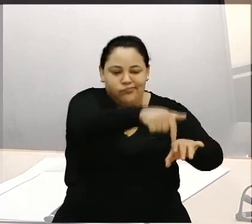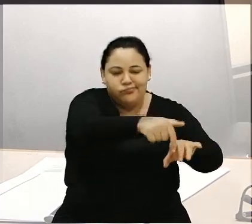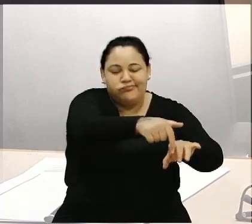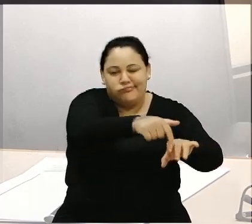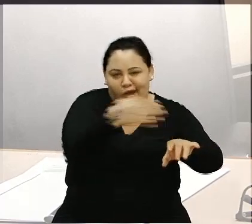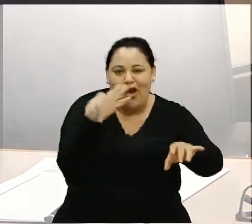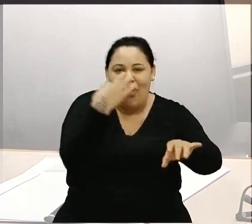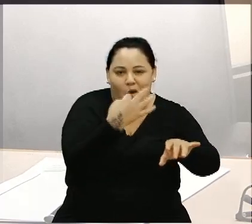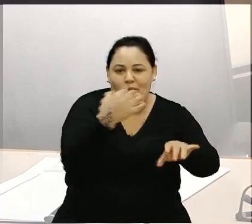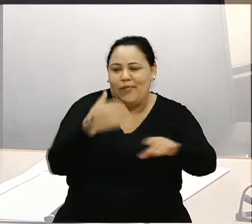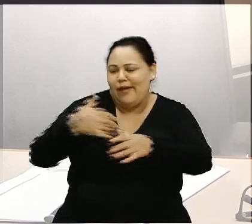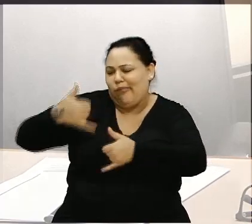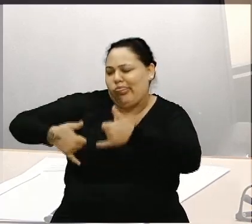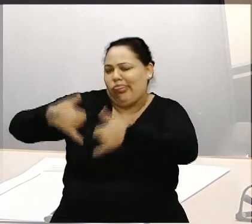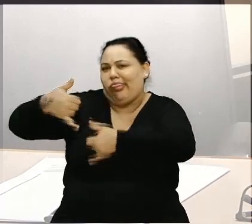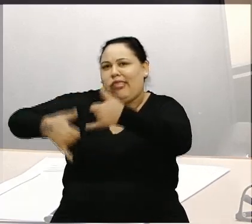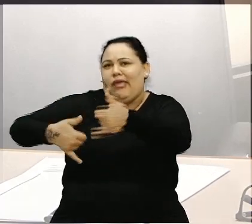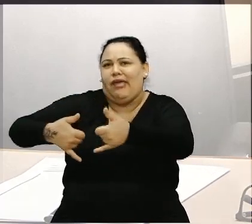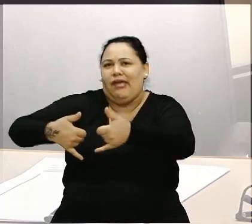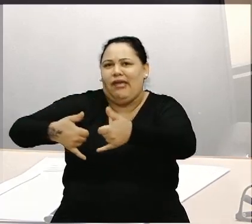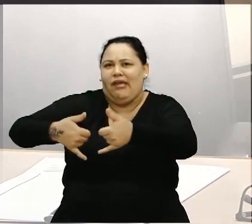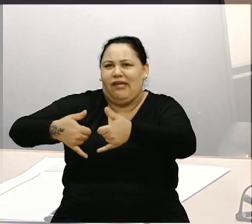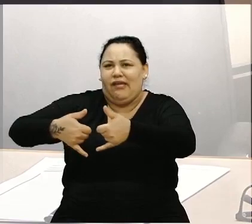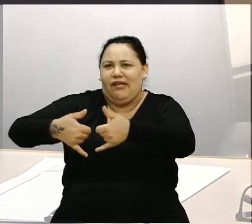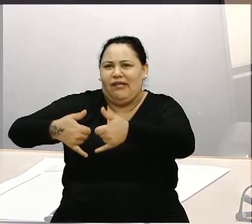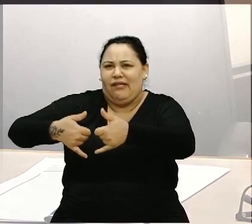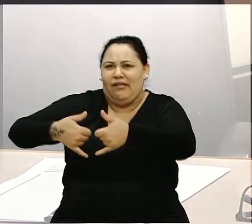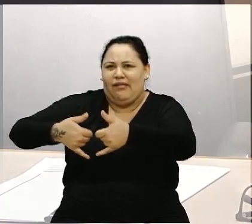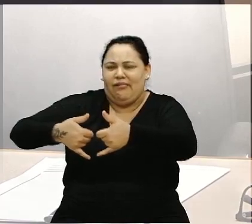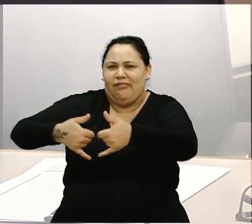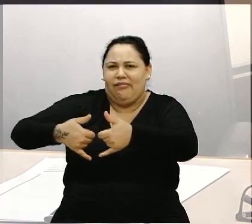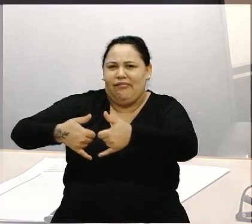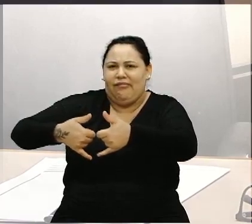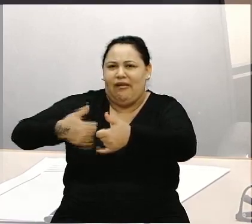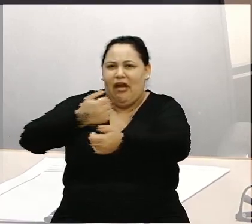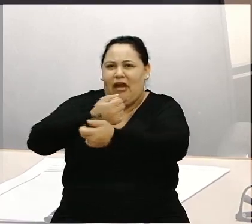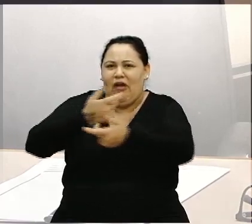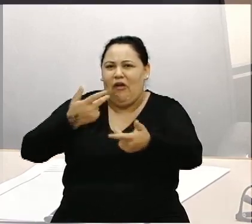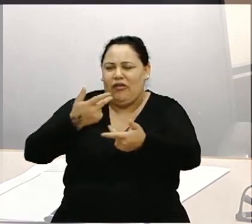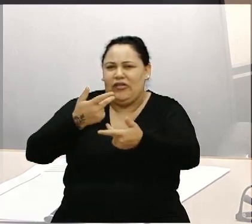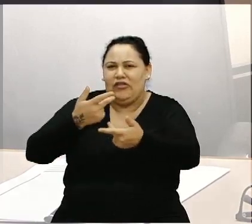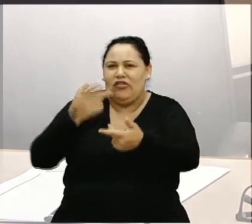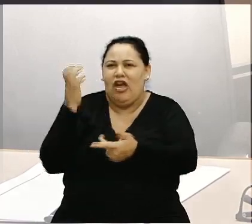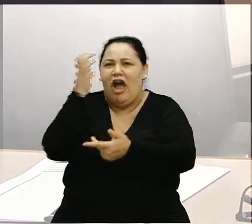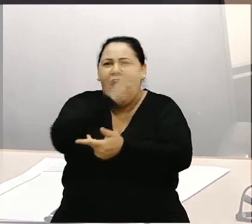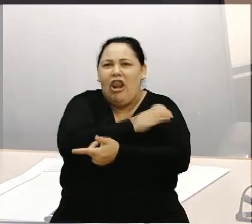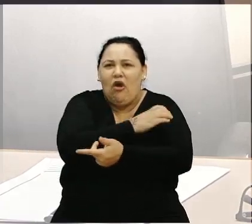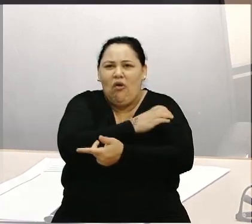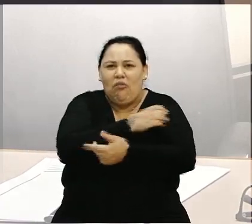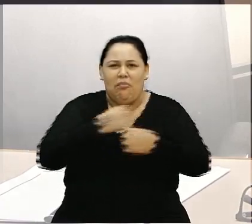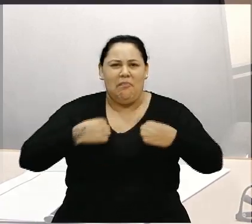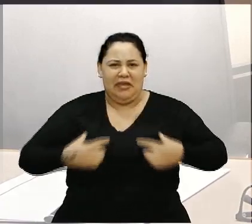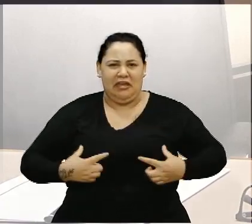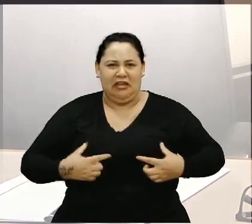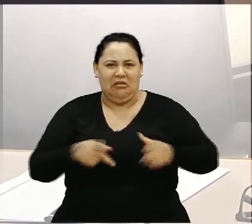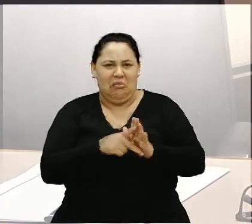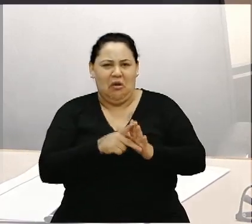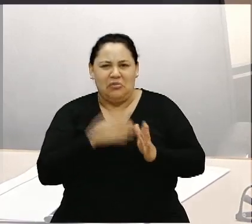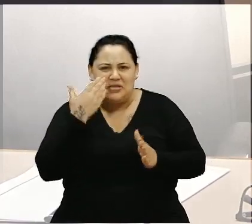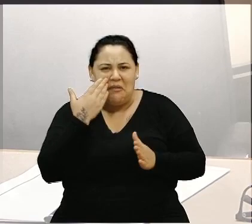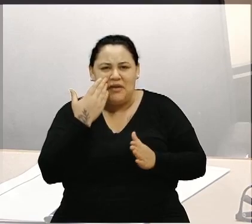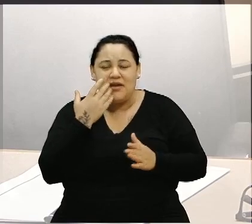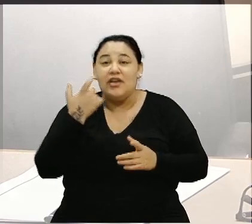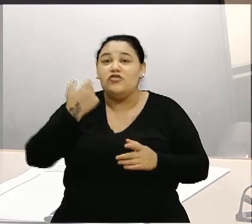é salto alto, é biquíni, não desmerecendo, sabe, tem pessoas que daqui a pouco, mas tem que tentar entender que quem